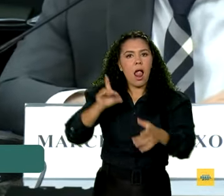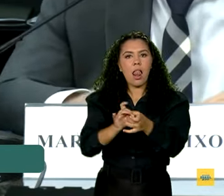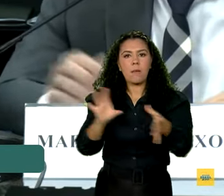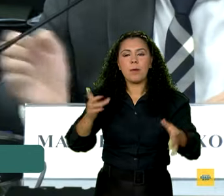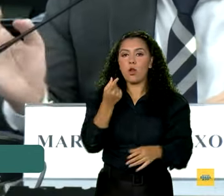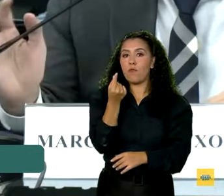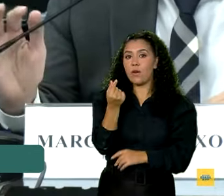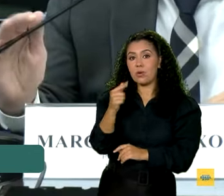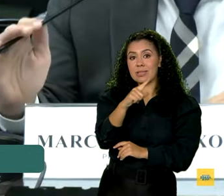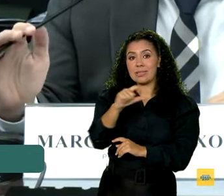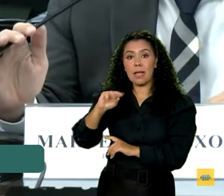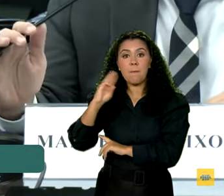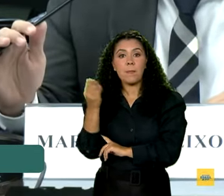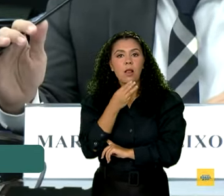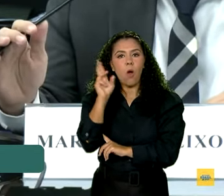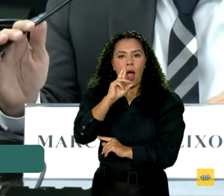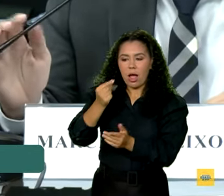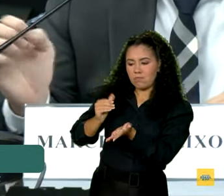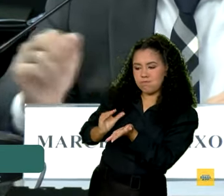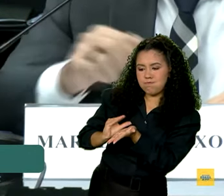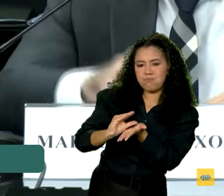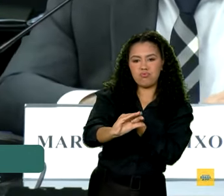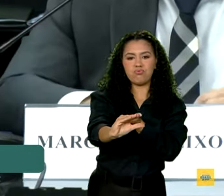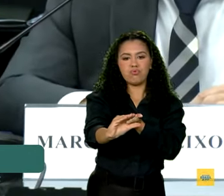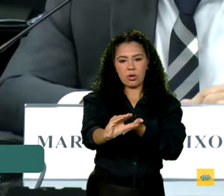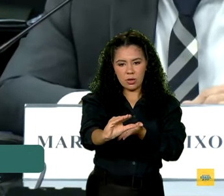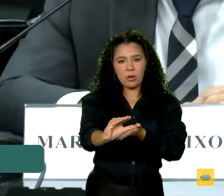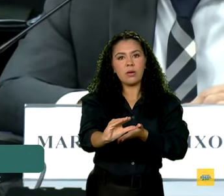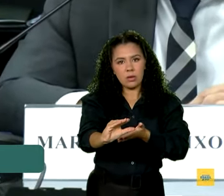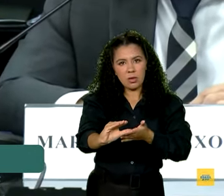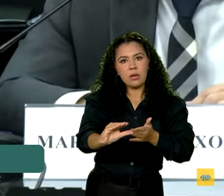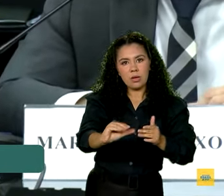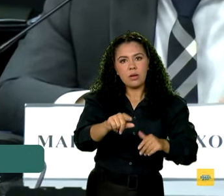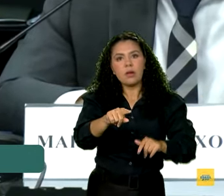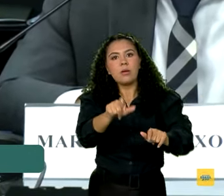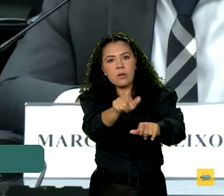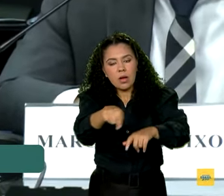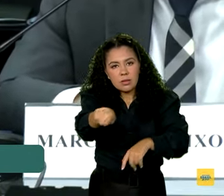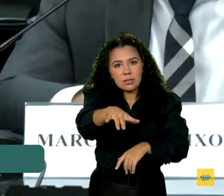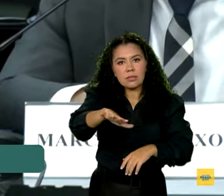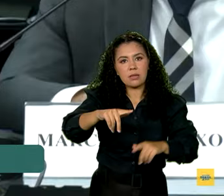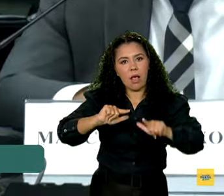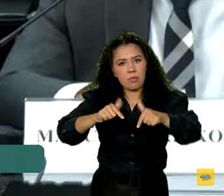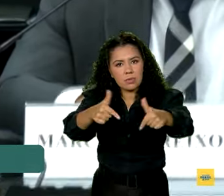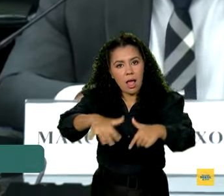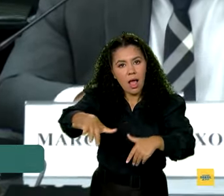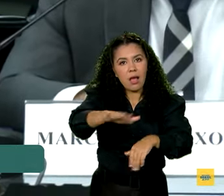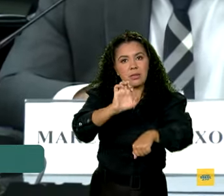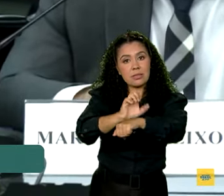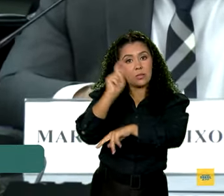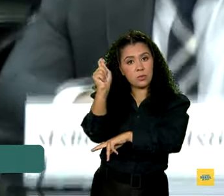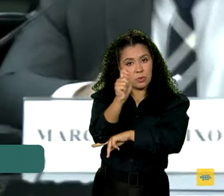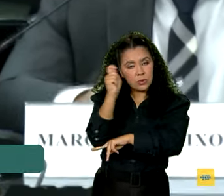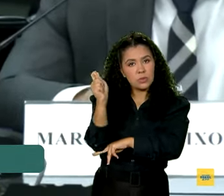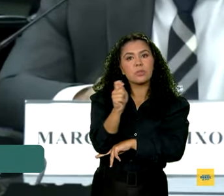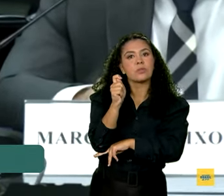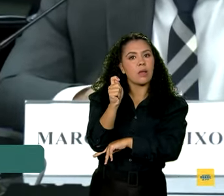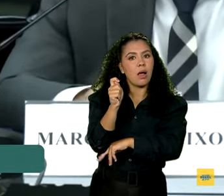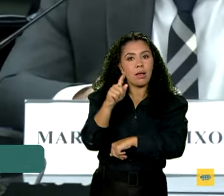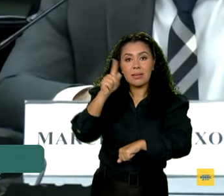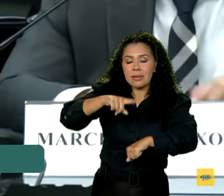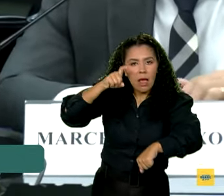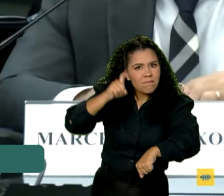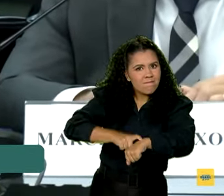100 milhões para os operadores de crédito que atuam no Rio Grande do Sul. De forma